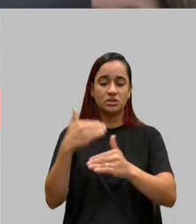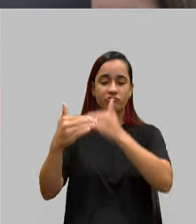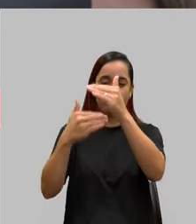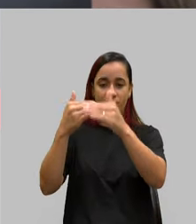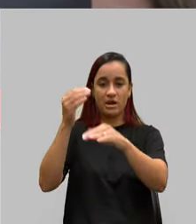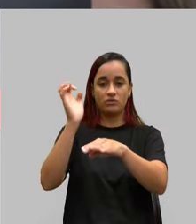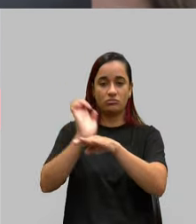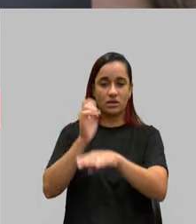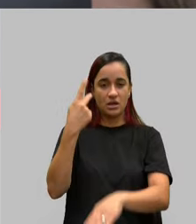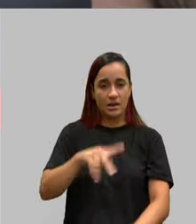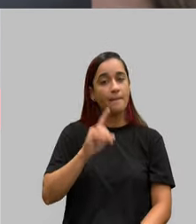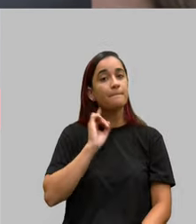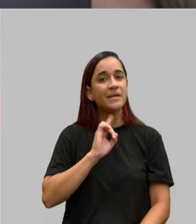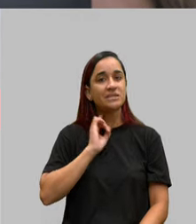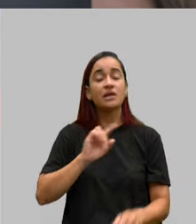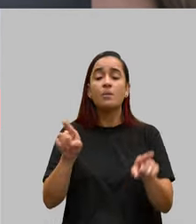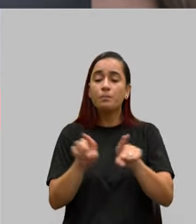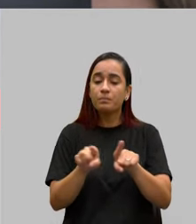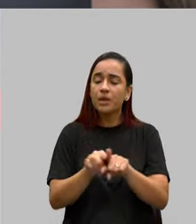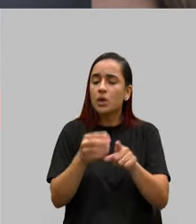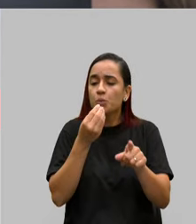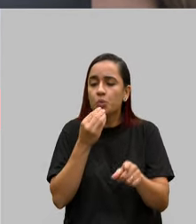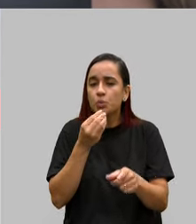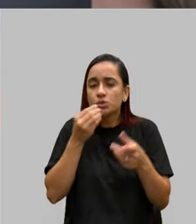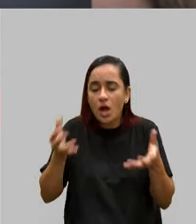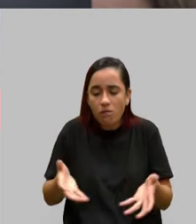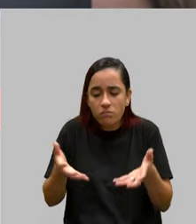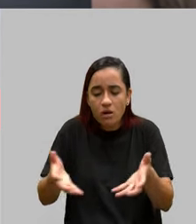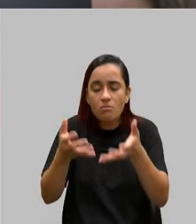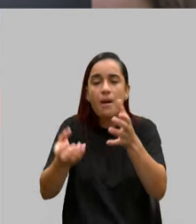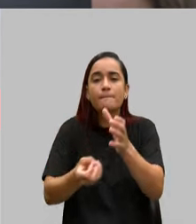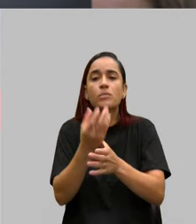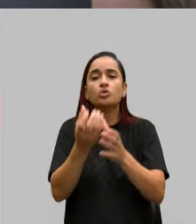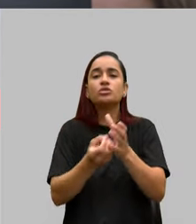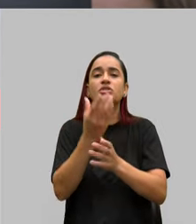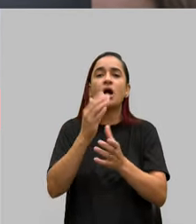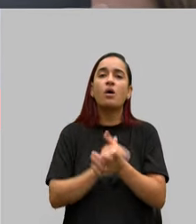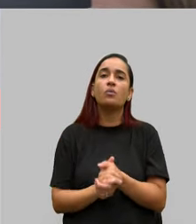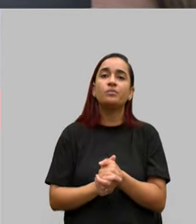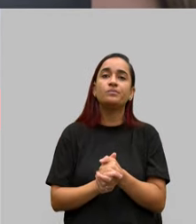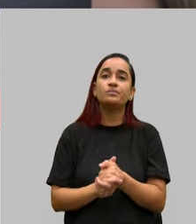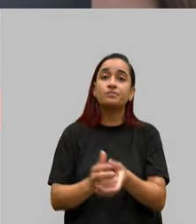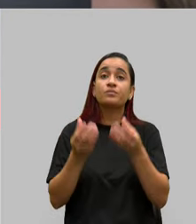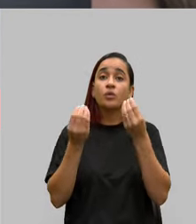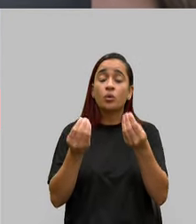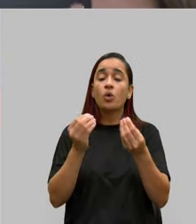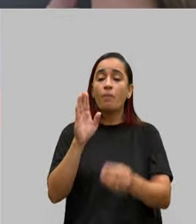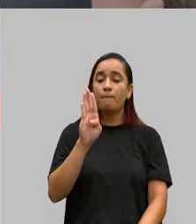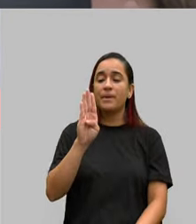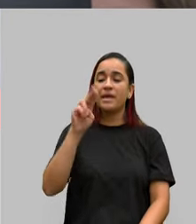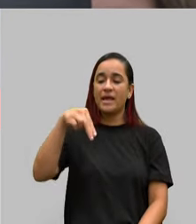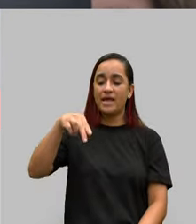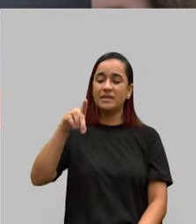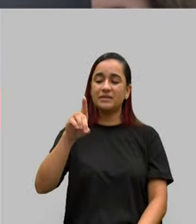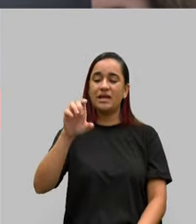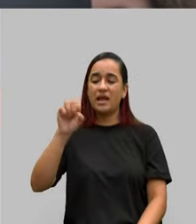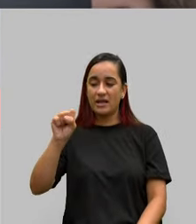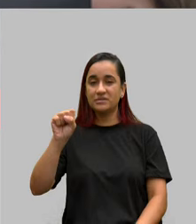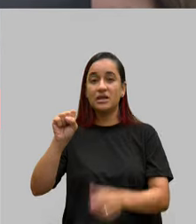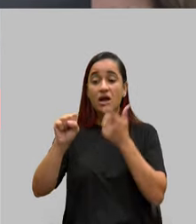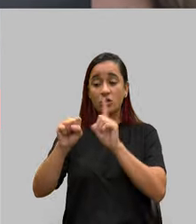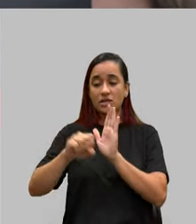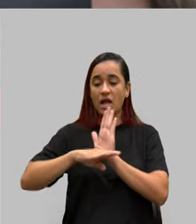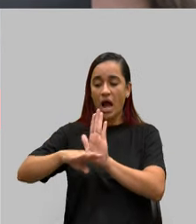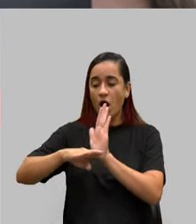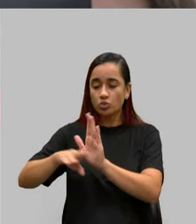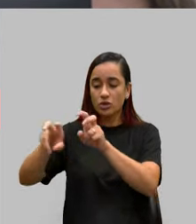fomentar a produção em larga escala como o BNDS ajuda o Agro porque